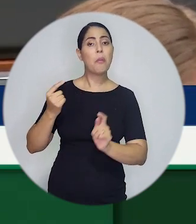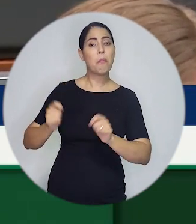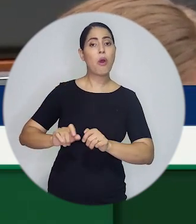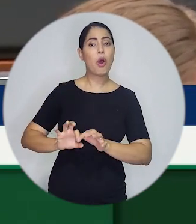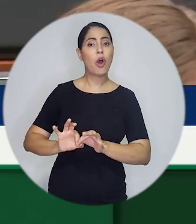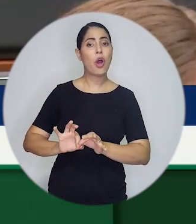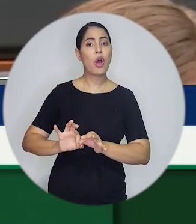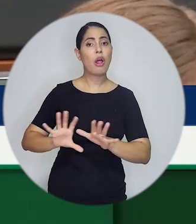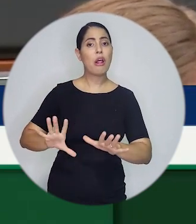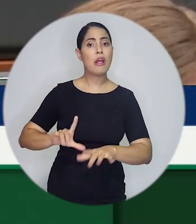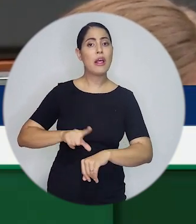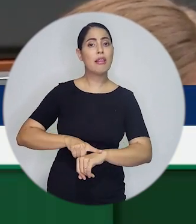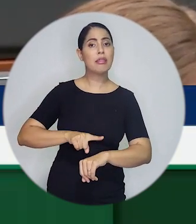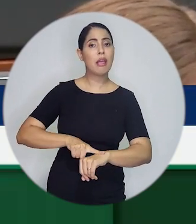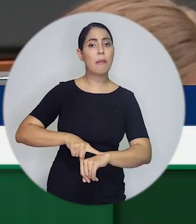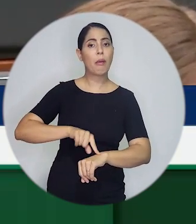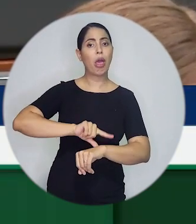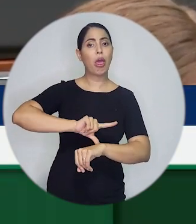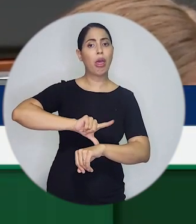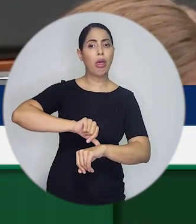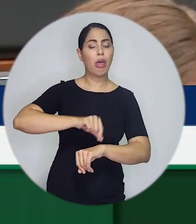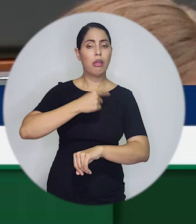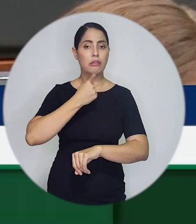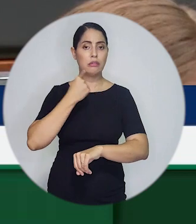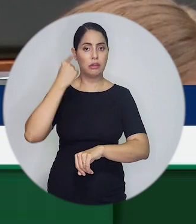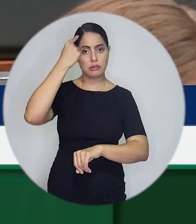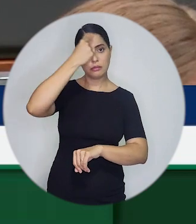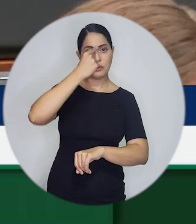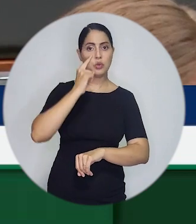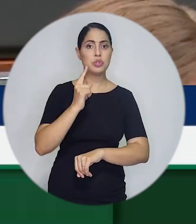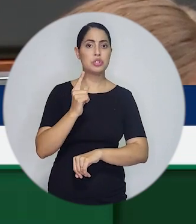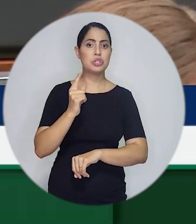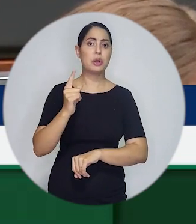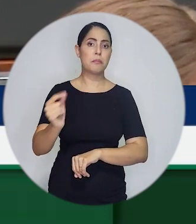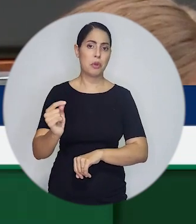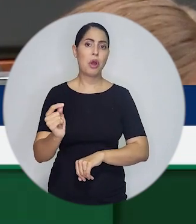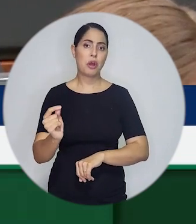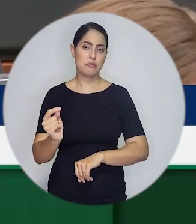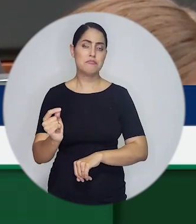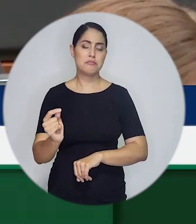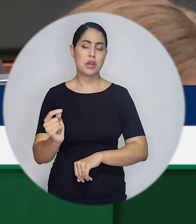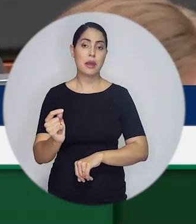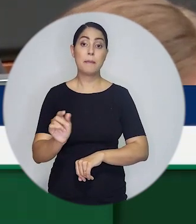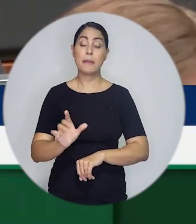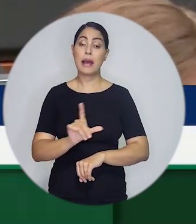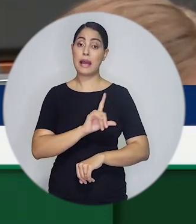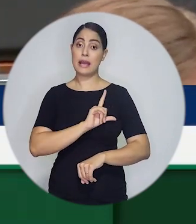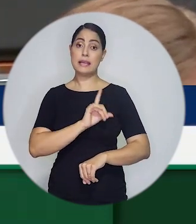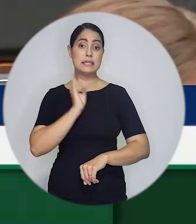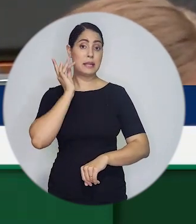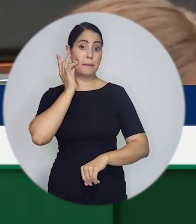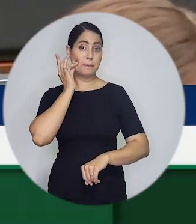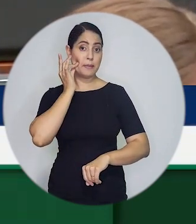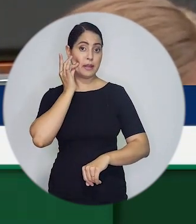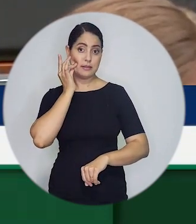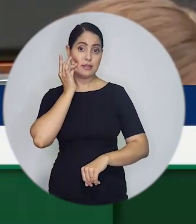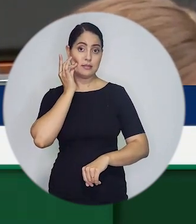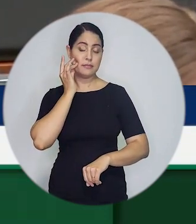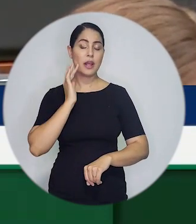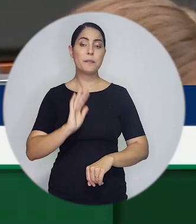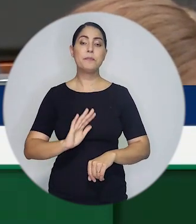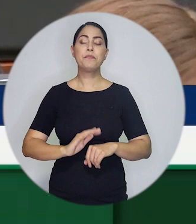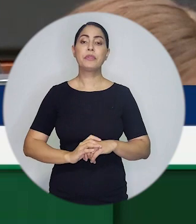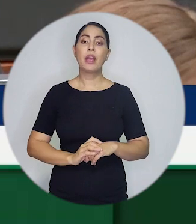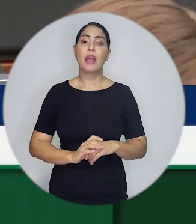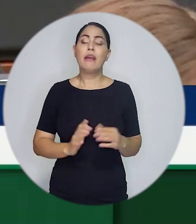quiserem, depois de um atraso de 30 minutos, se ausentarem do local da audiência, registrando a sua